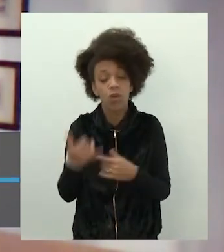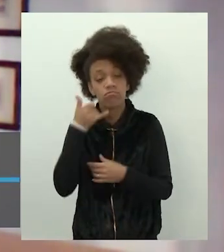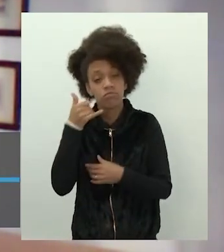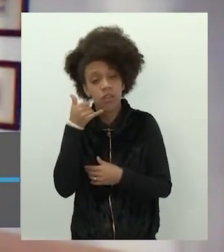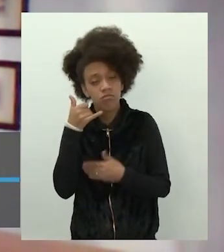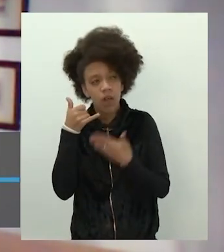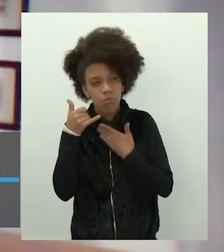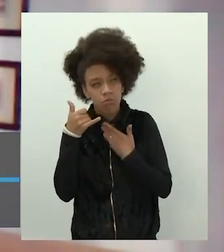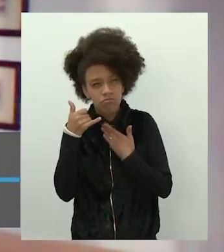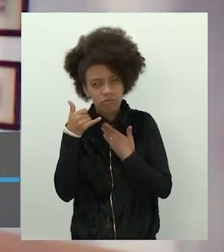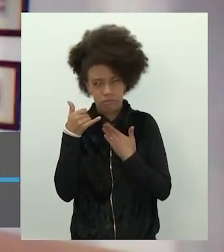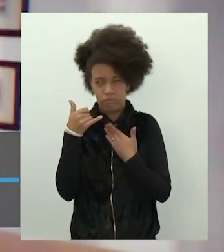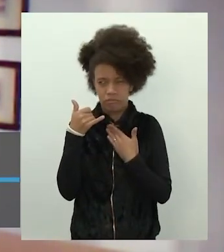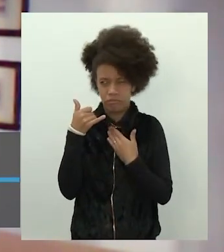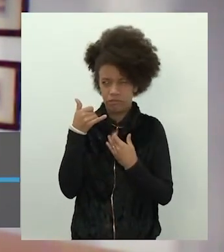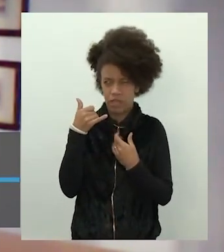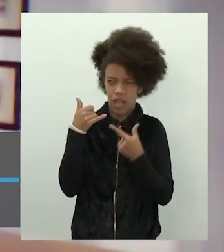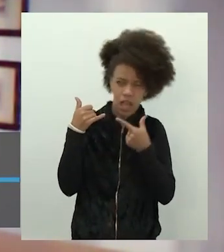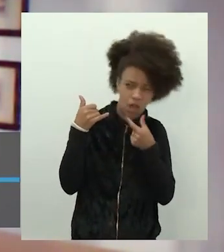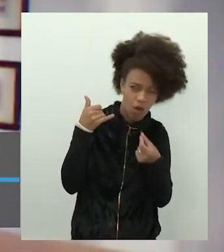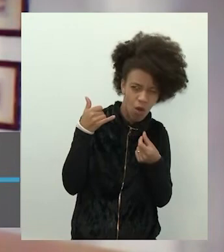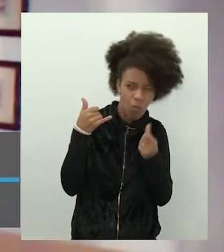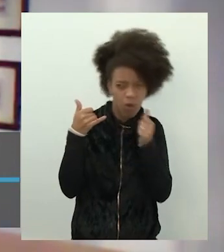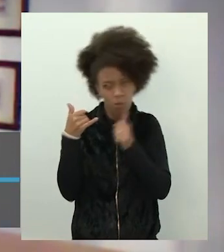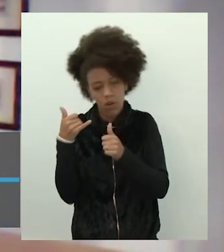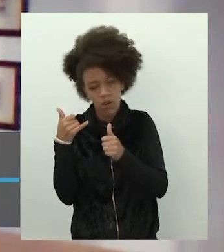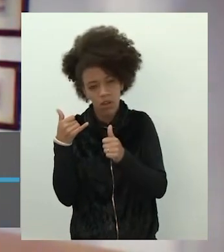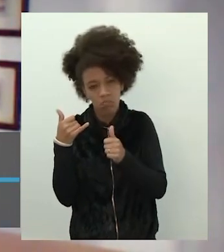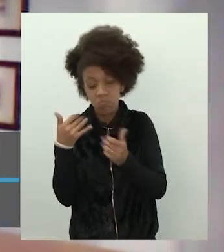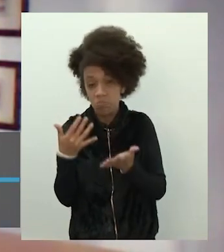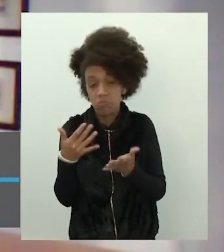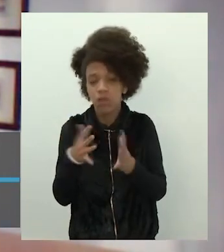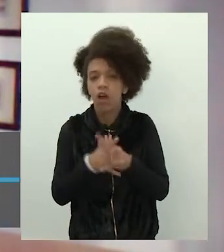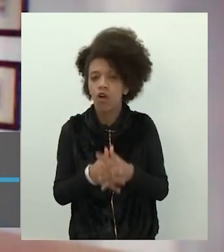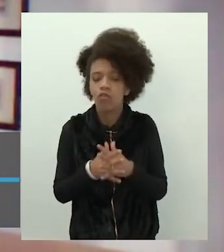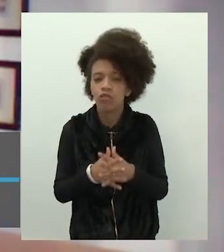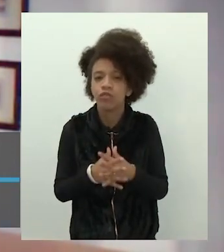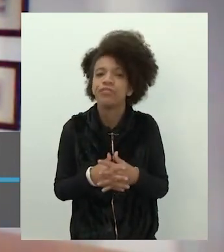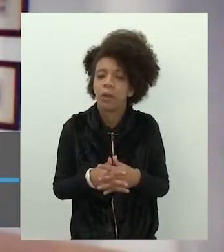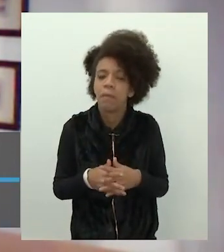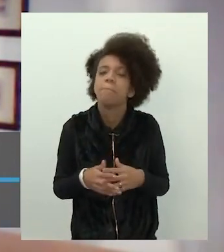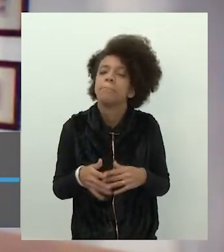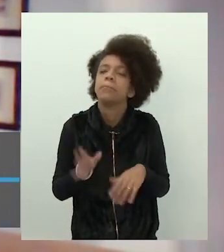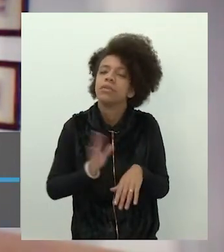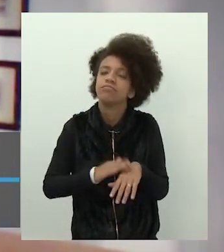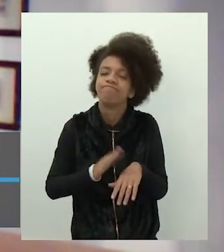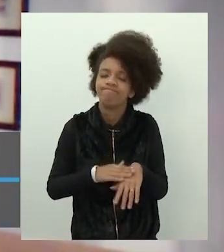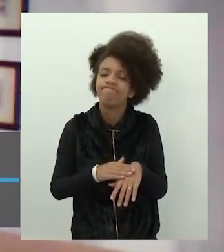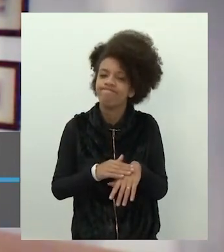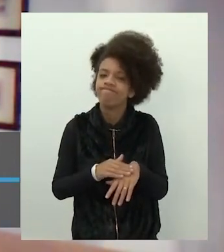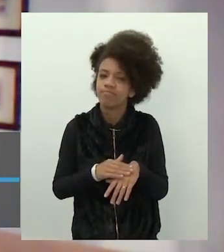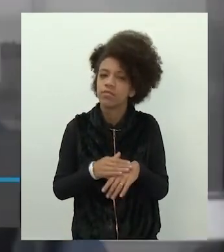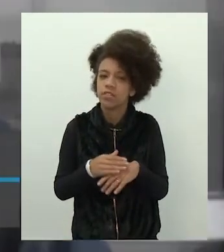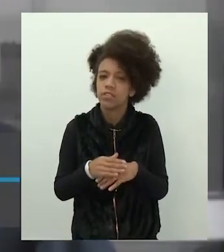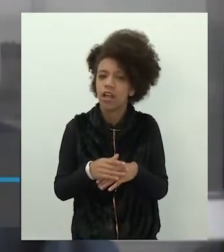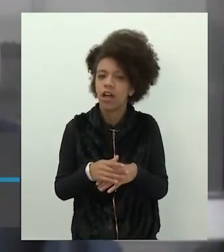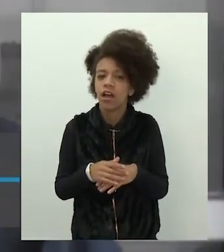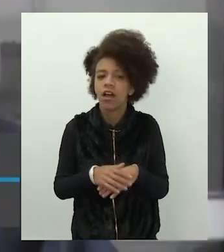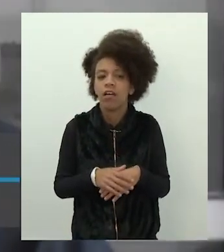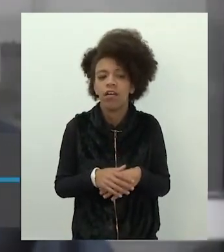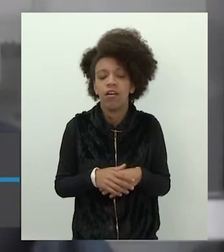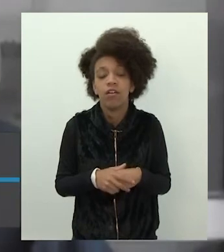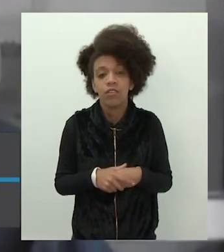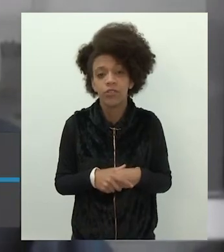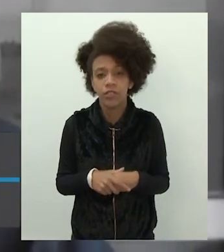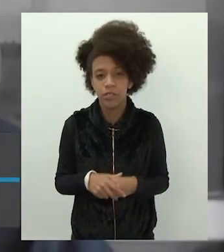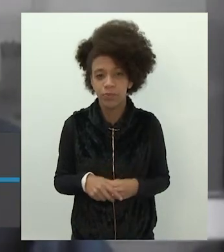telefone. Mas há, sim, uma mudança. Me alonguei demais. A próxima, Tânia. Ok. Outra pergunta